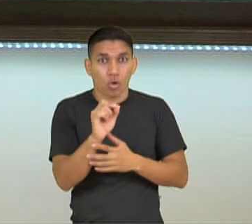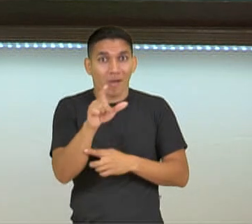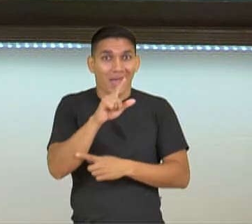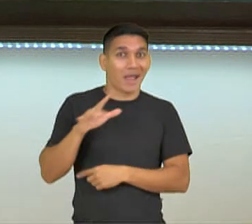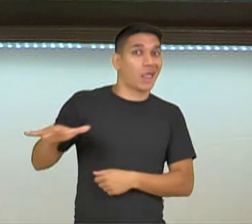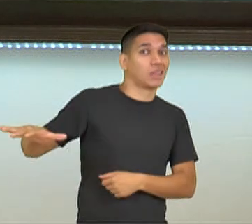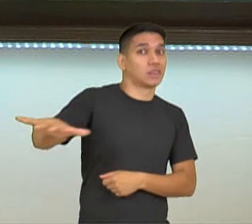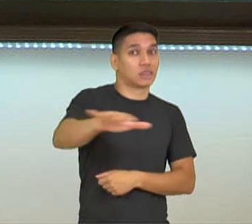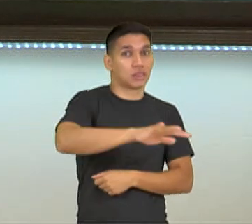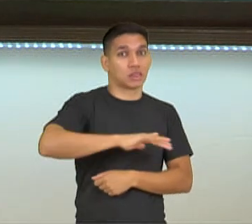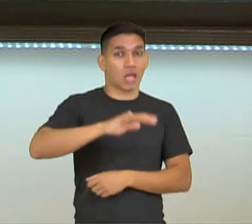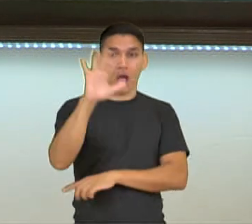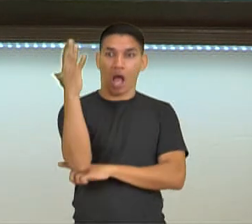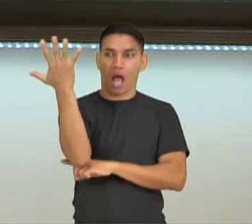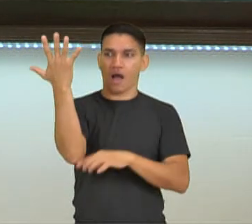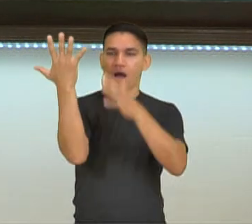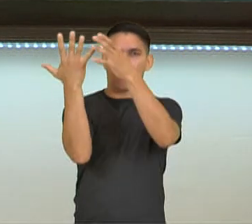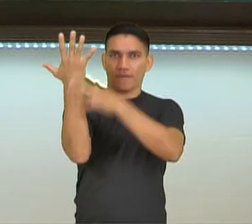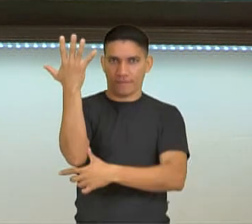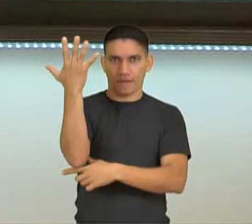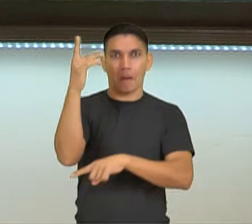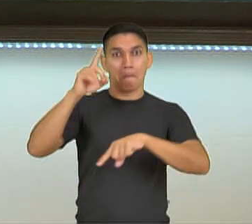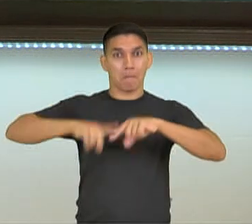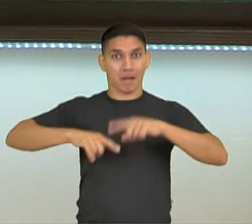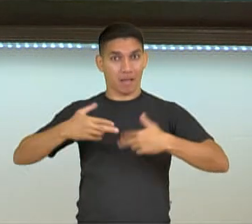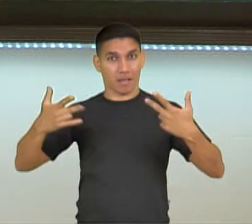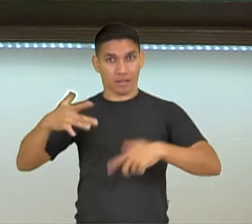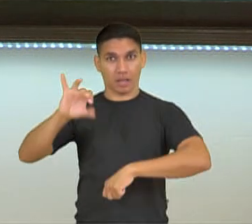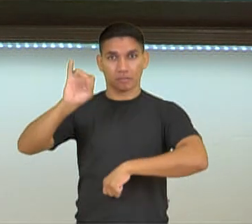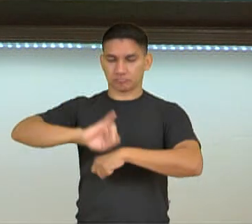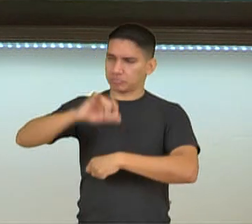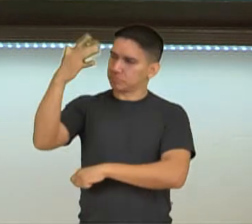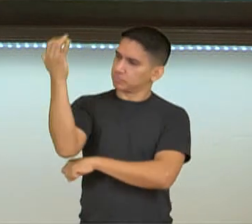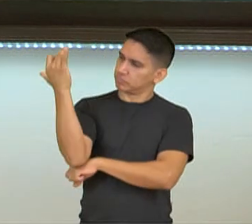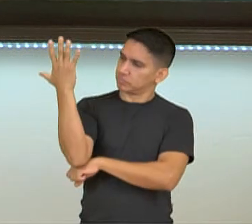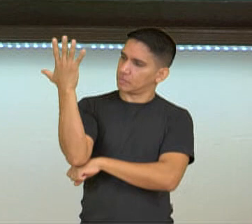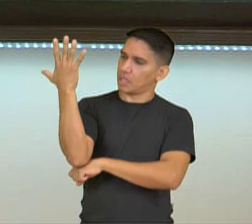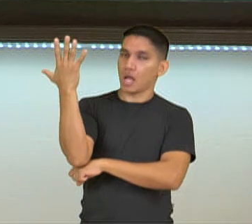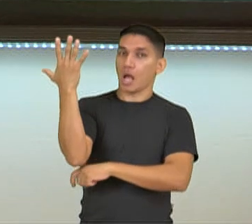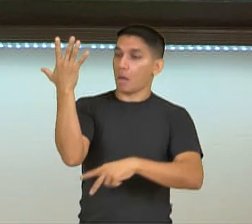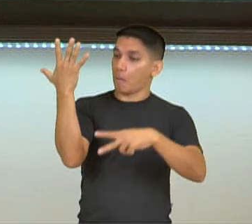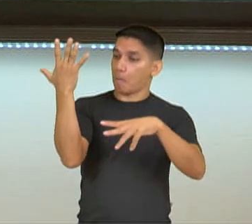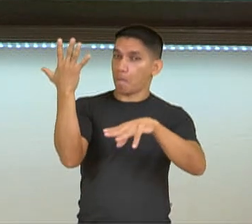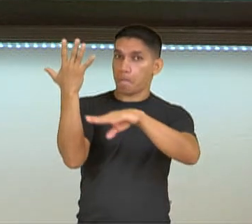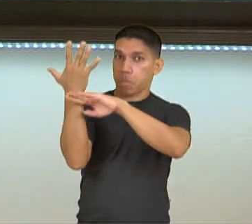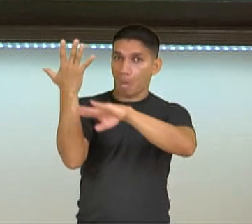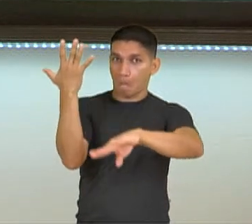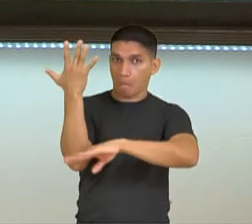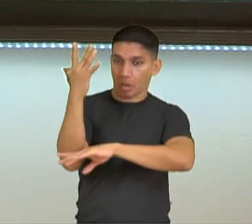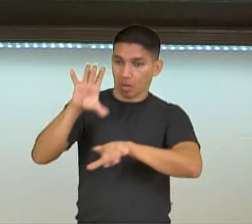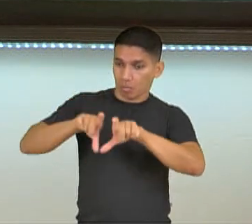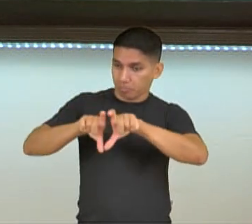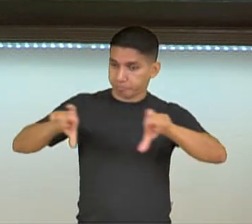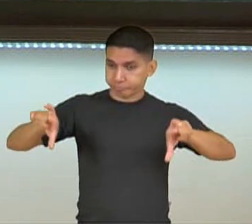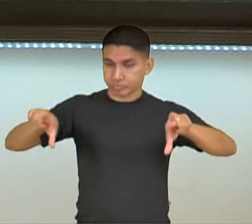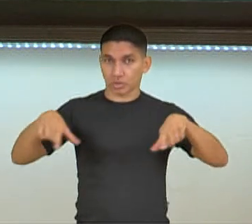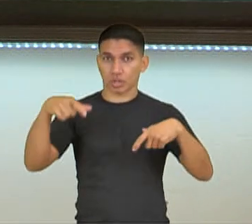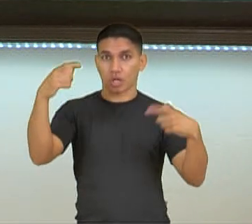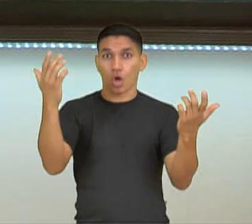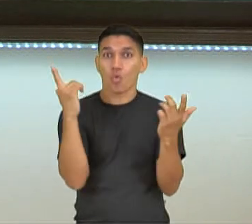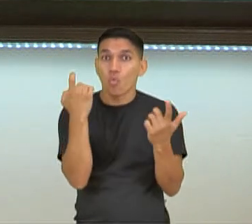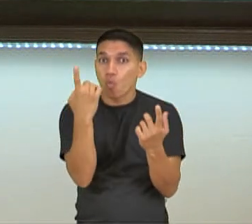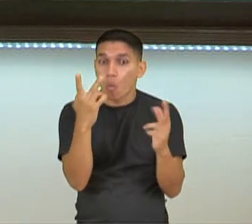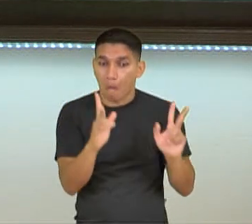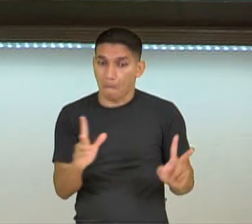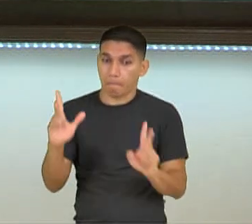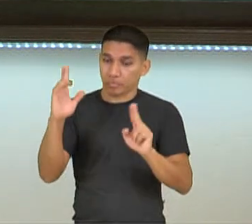era árvore, tá? Que nós citamos como exemplo. Agora, a gente chegou no corpo. O corpo é uma porção limitada da